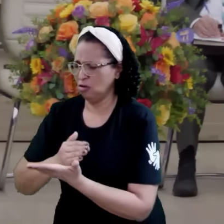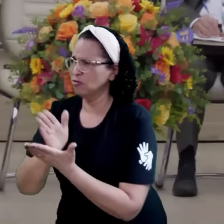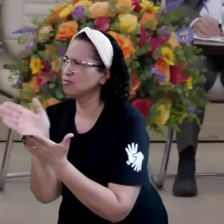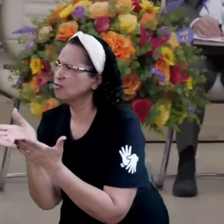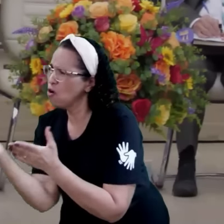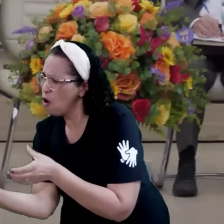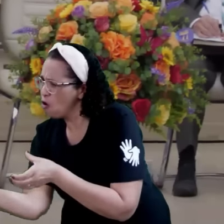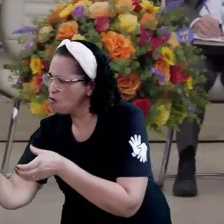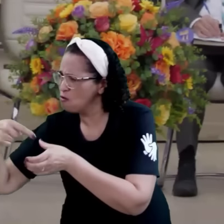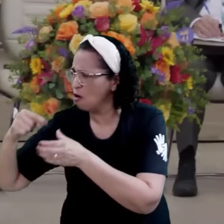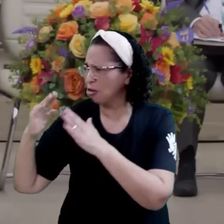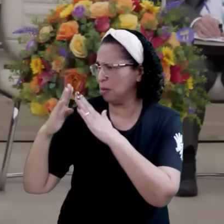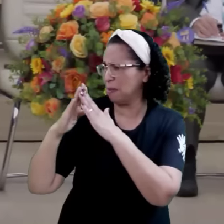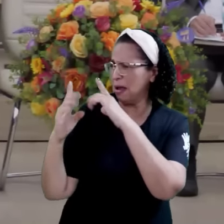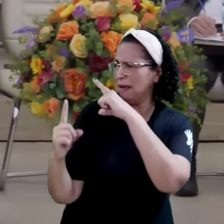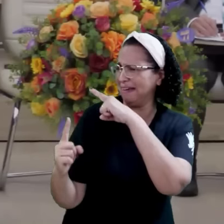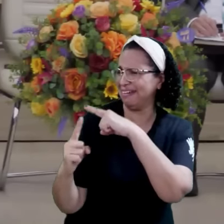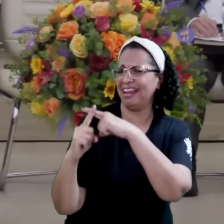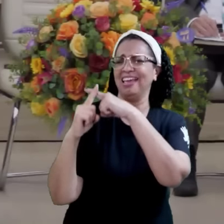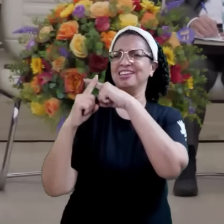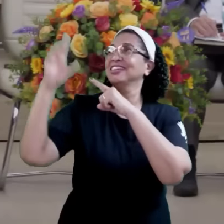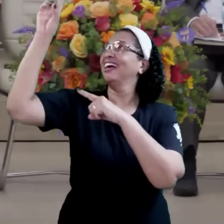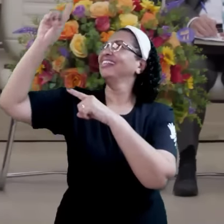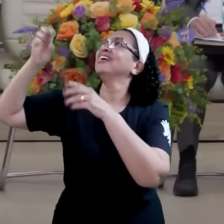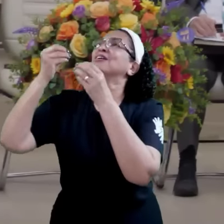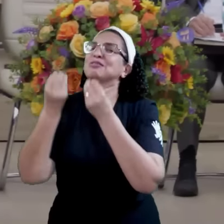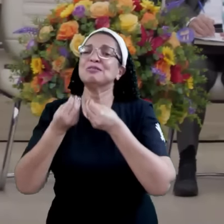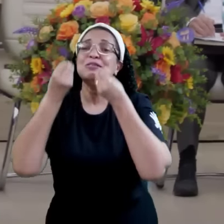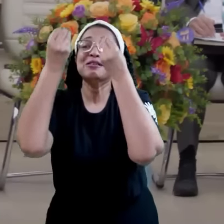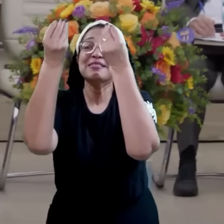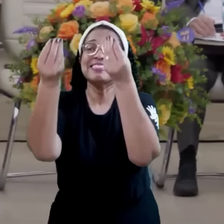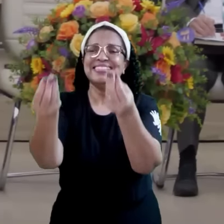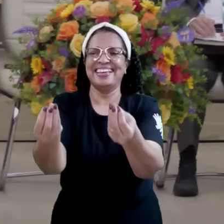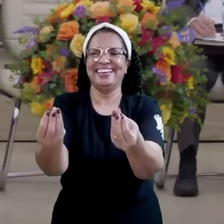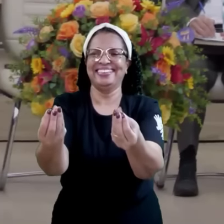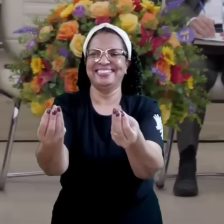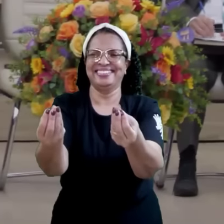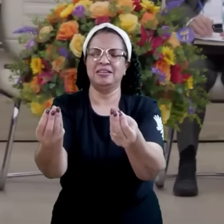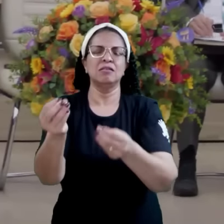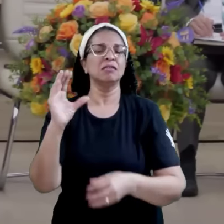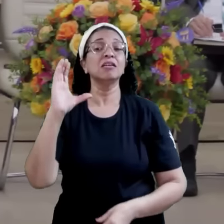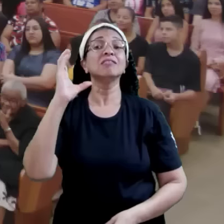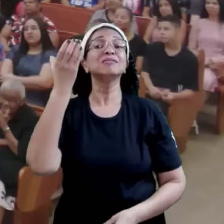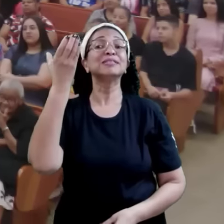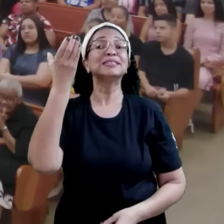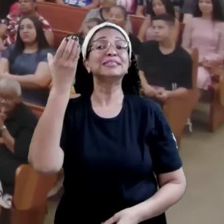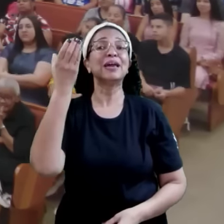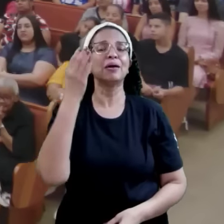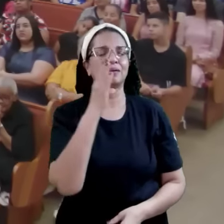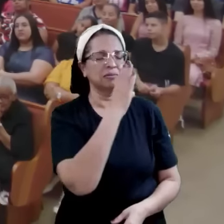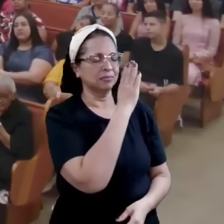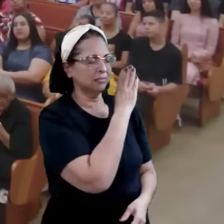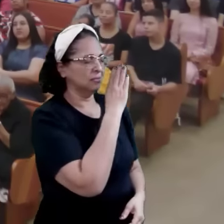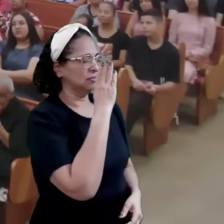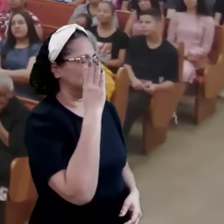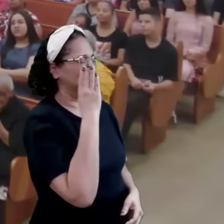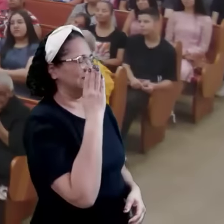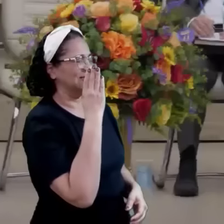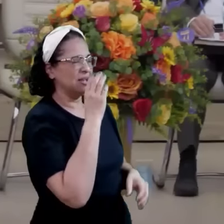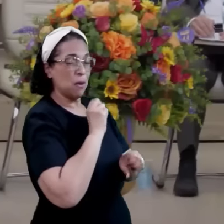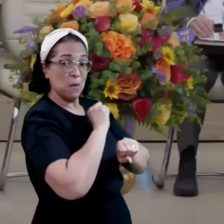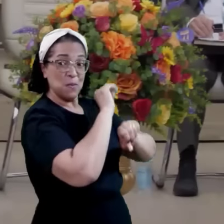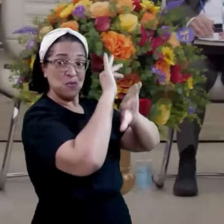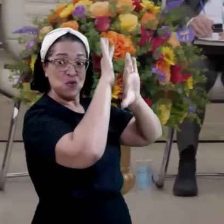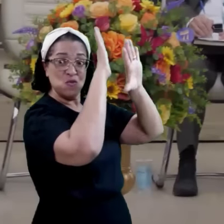receba e a Bíblia diz o quê e ele logo viu aí eu encerro a minha frase sem